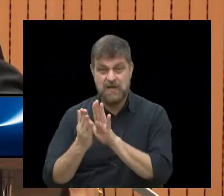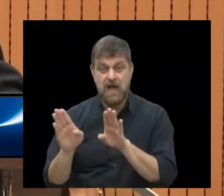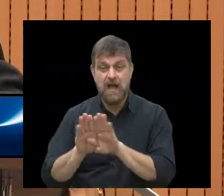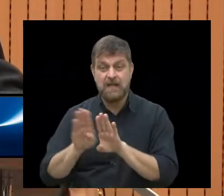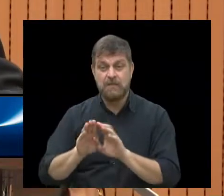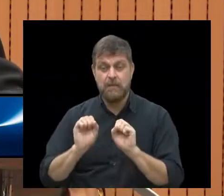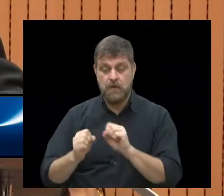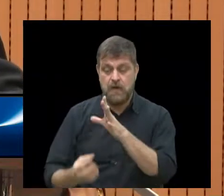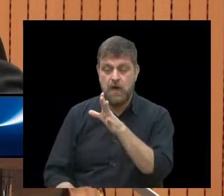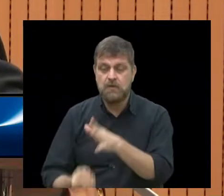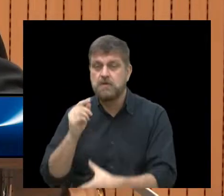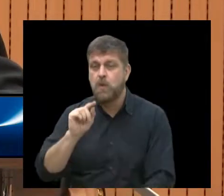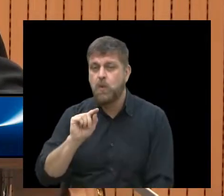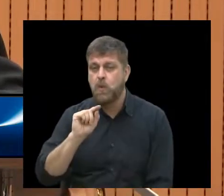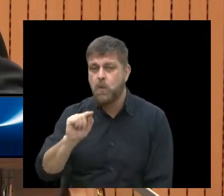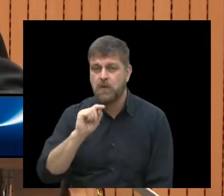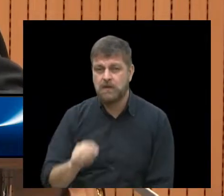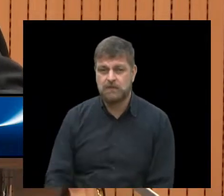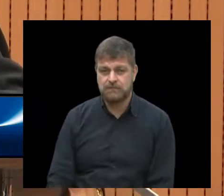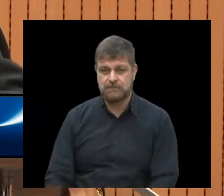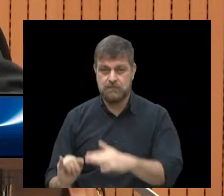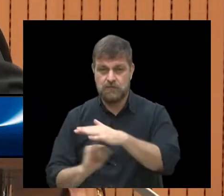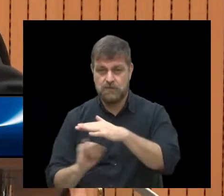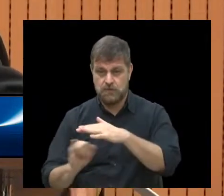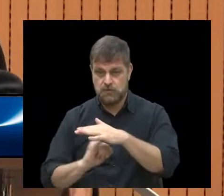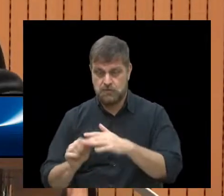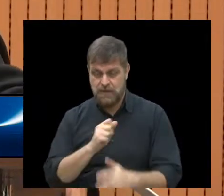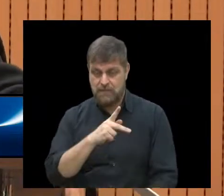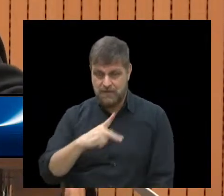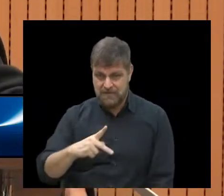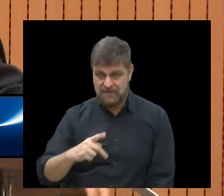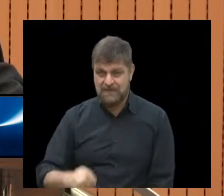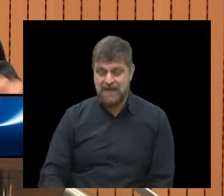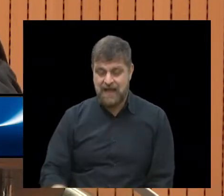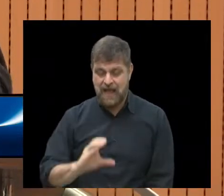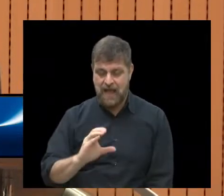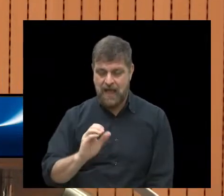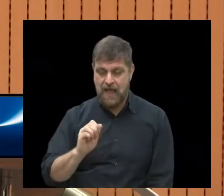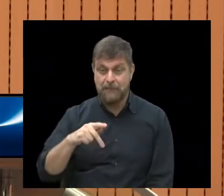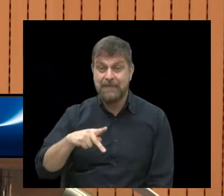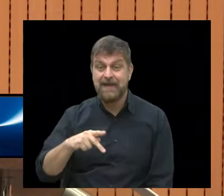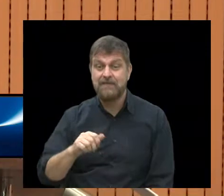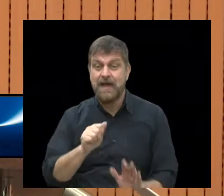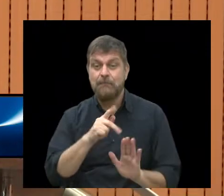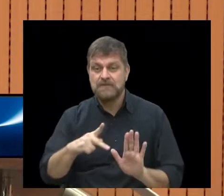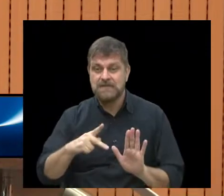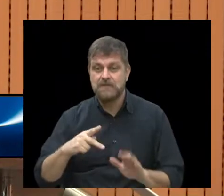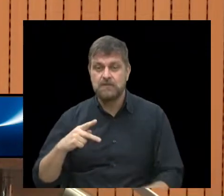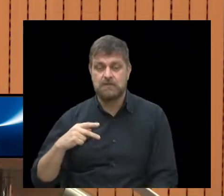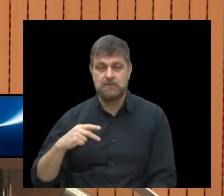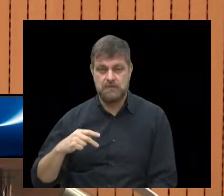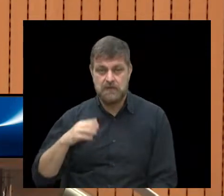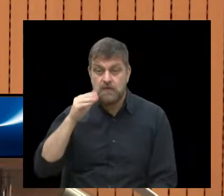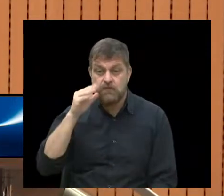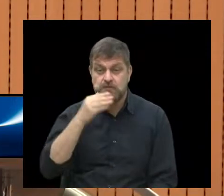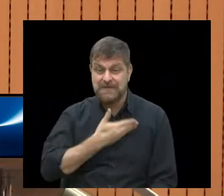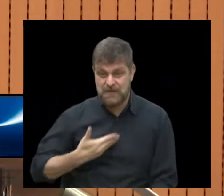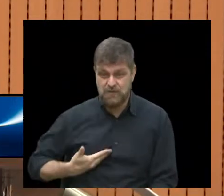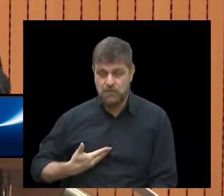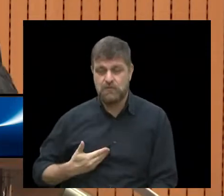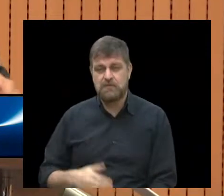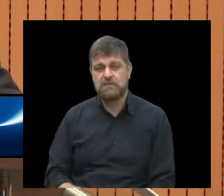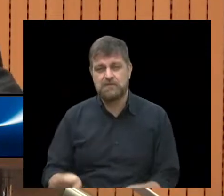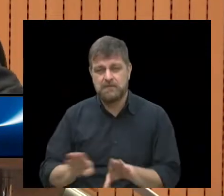impacto direto no Instituto da Previdência Municipal, no Camprev. Então, diante disso, nós fizemos uma